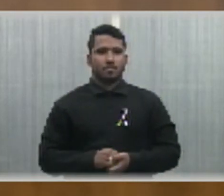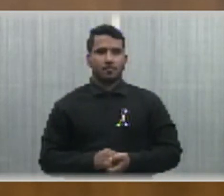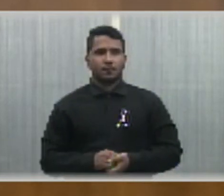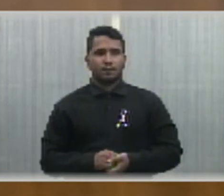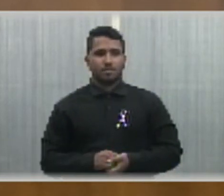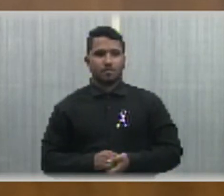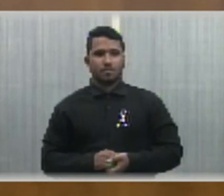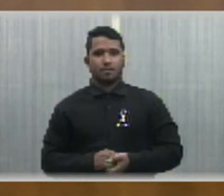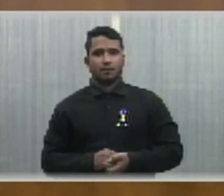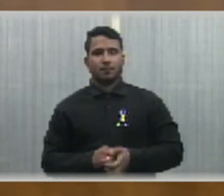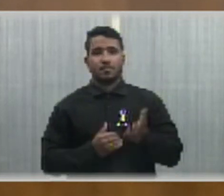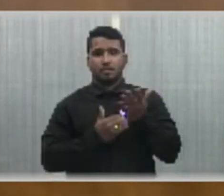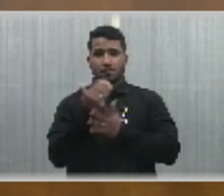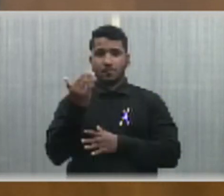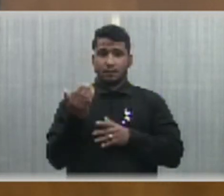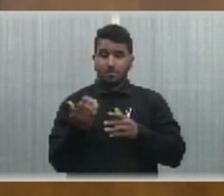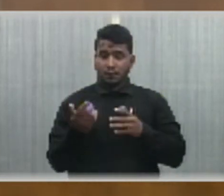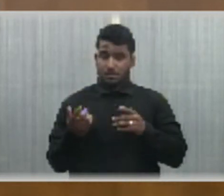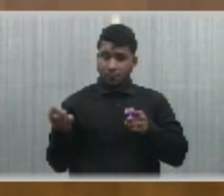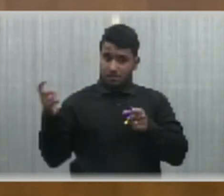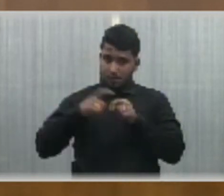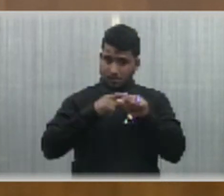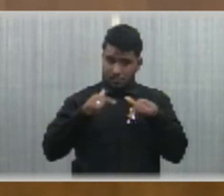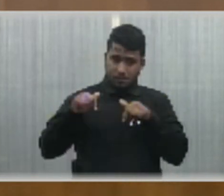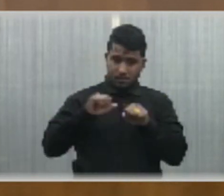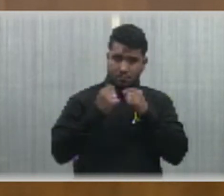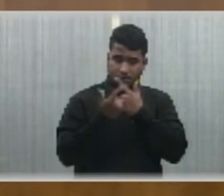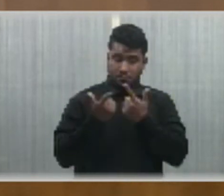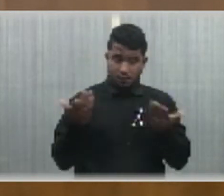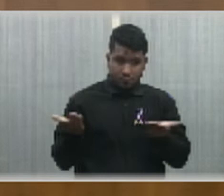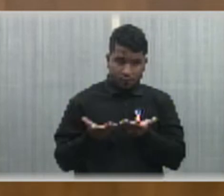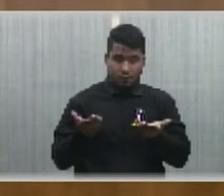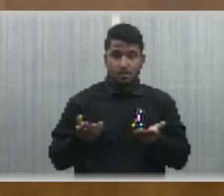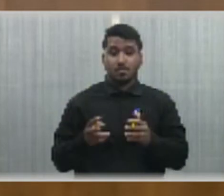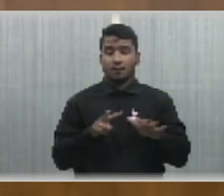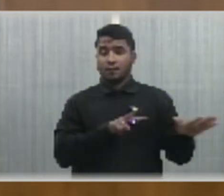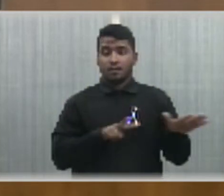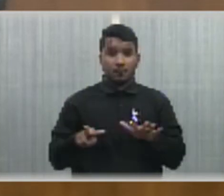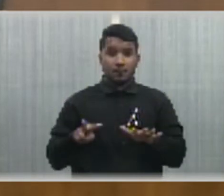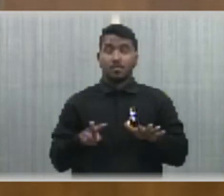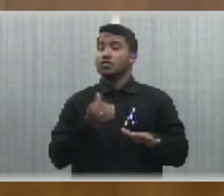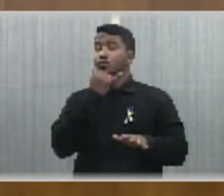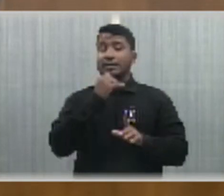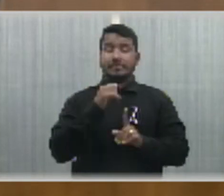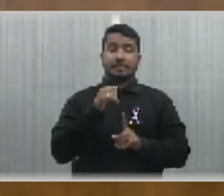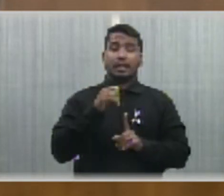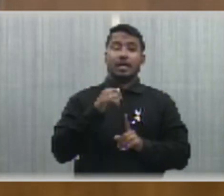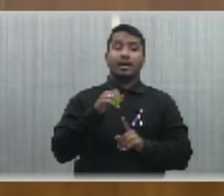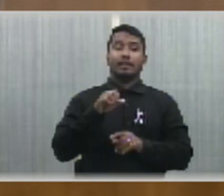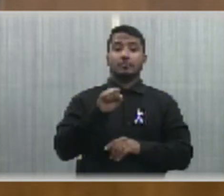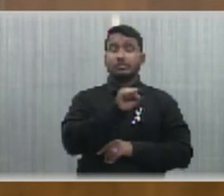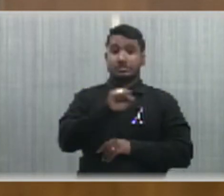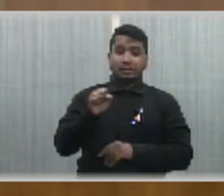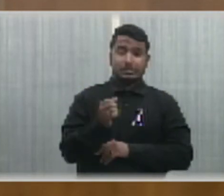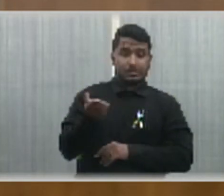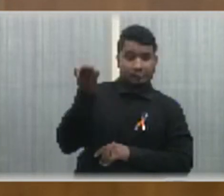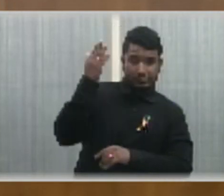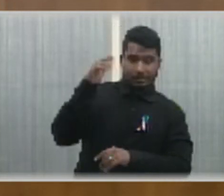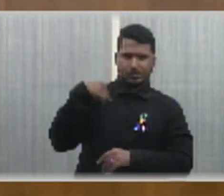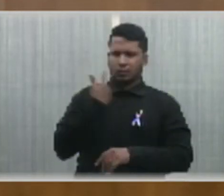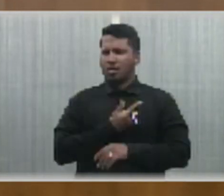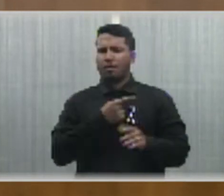Estamos reiniciando os trabalhos hoje e no semestre passado, senhor presidente, a gente fez